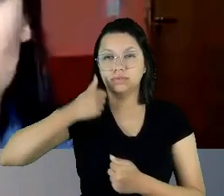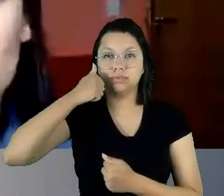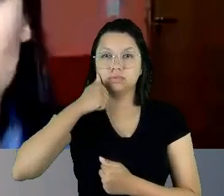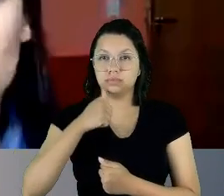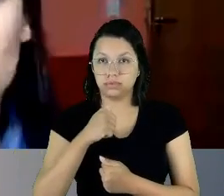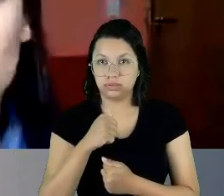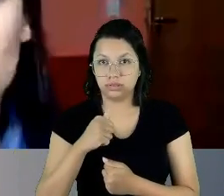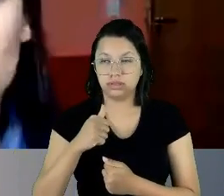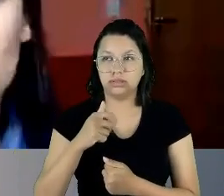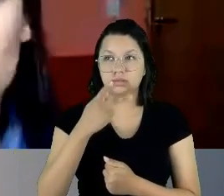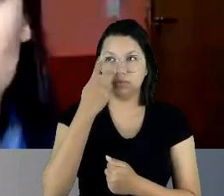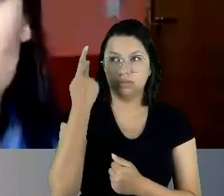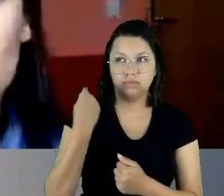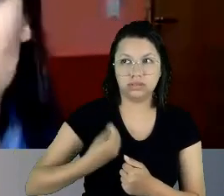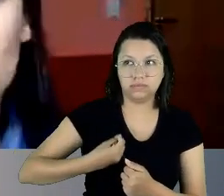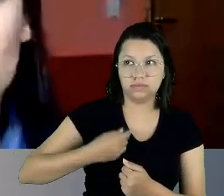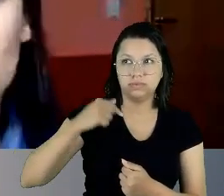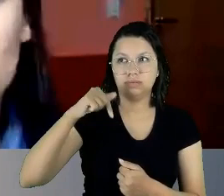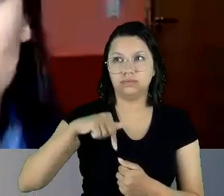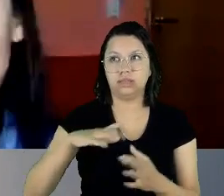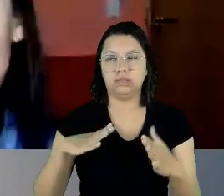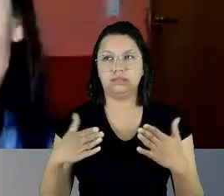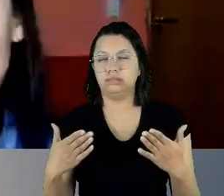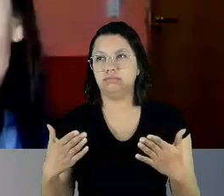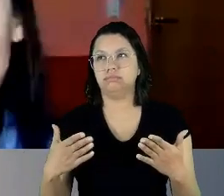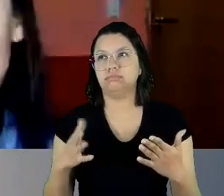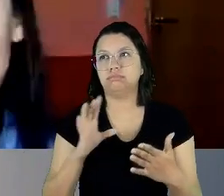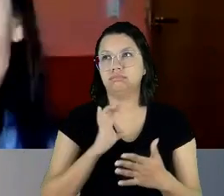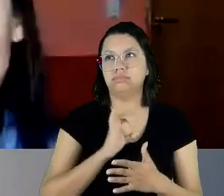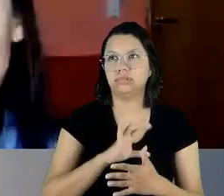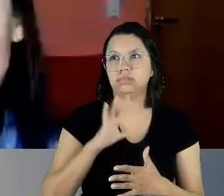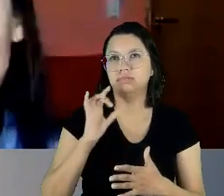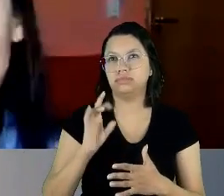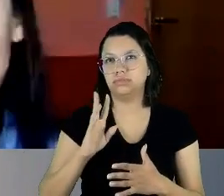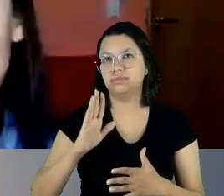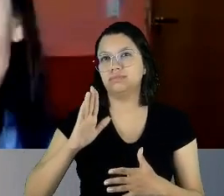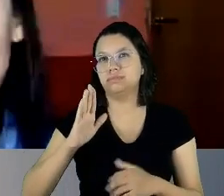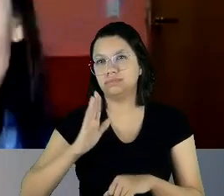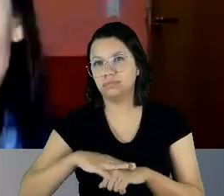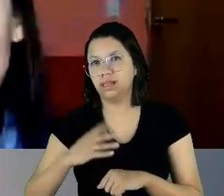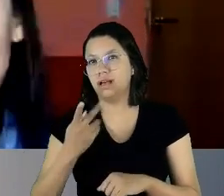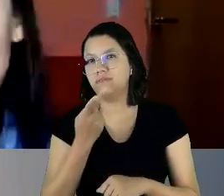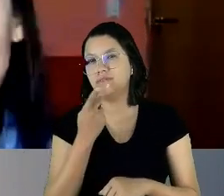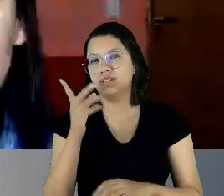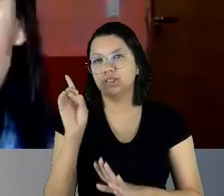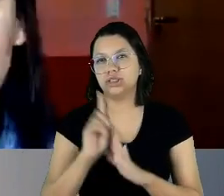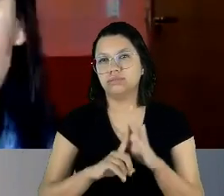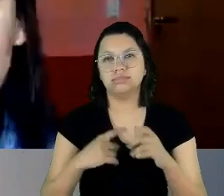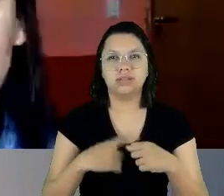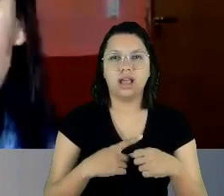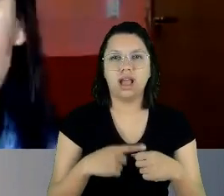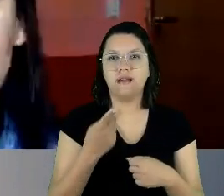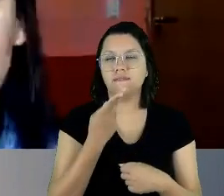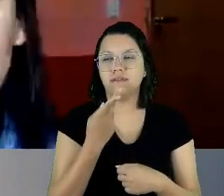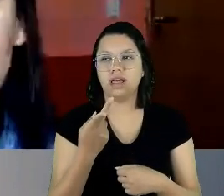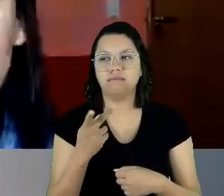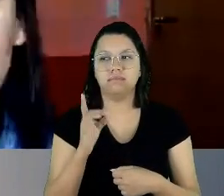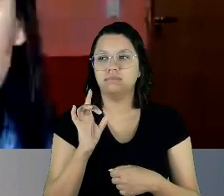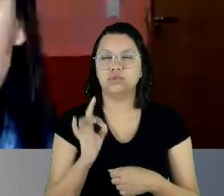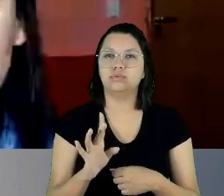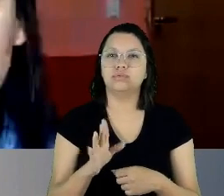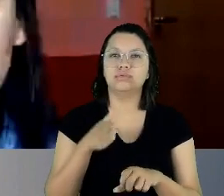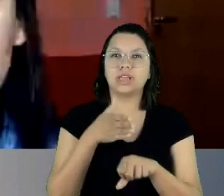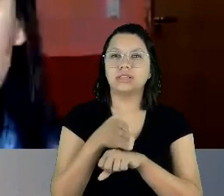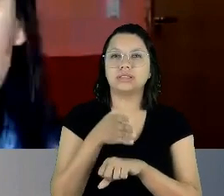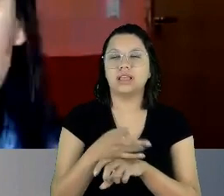das mulheres, né, das pessoas que vivem nesse lugar. Então, cada vez mais, quando a gente fala em direito à cidade, a gente está falando não